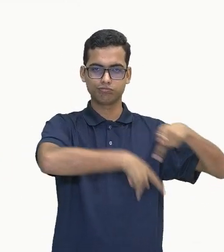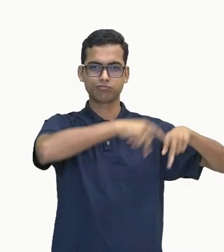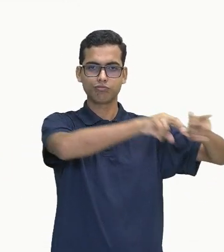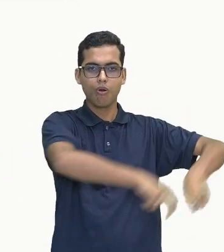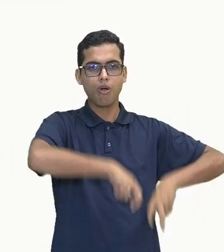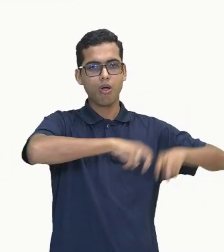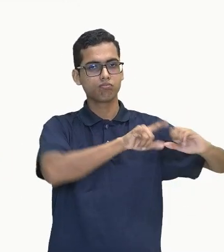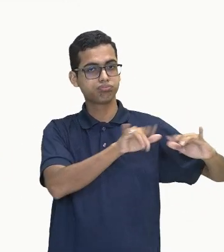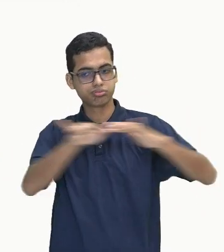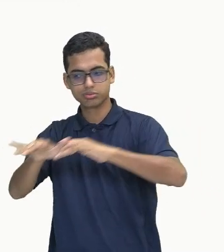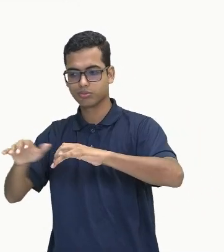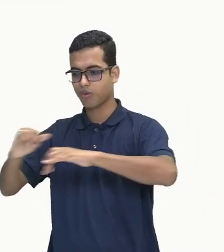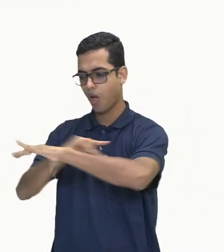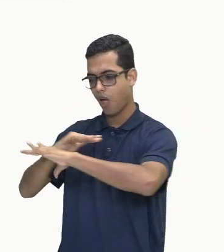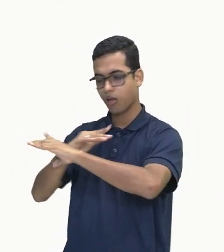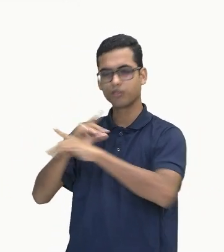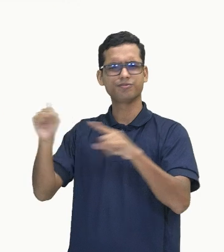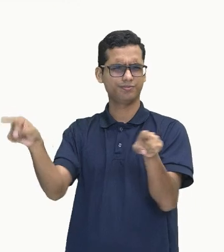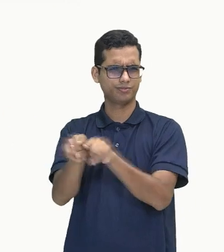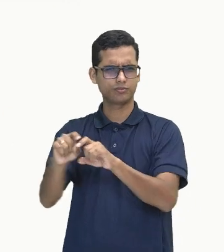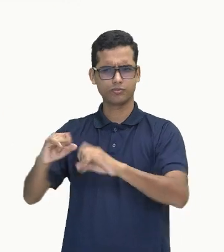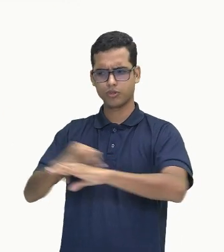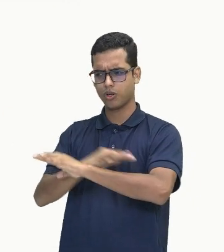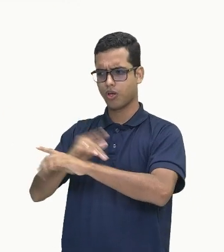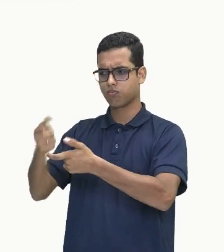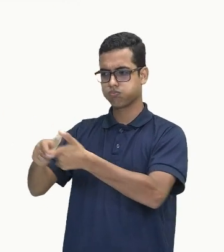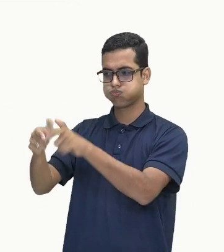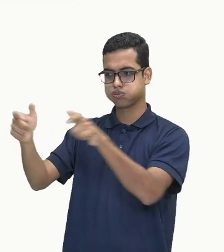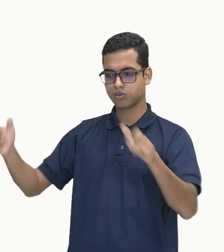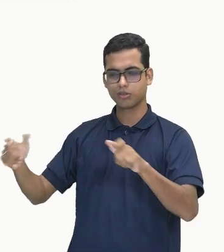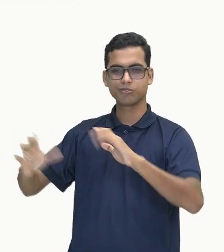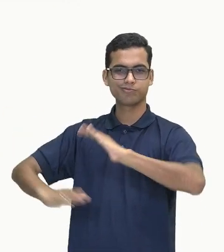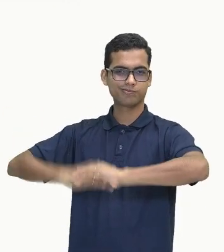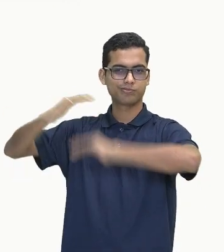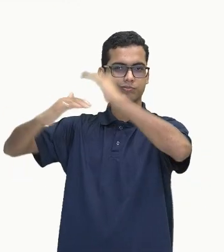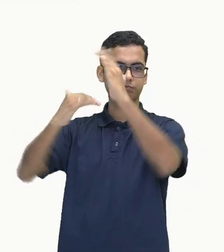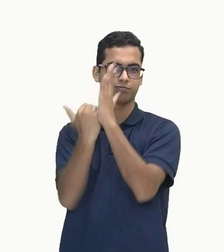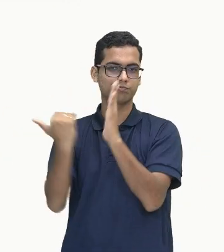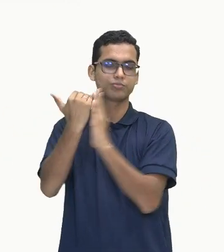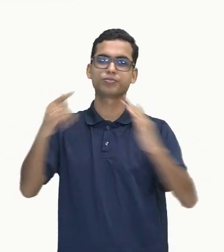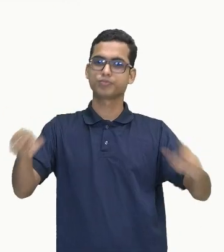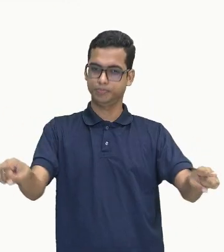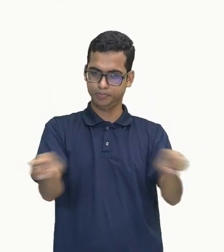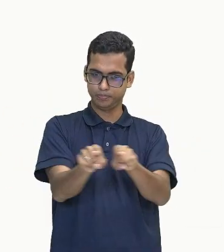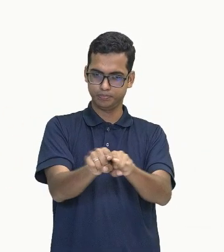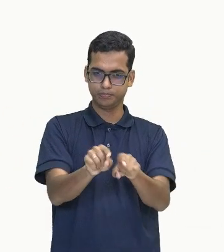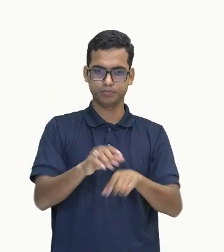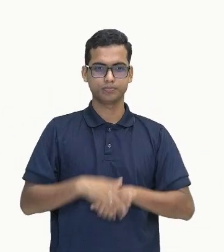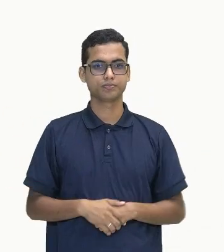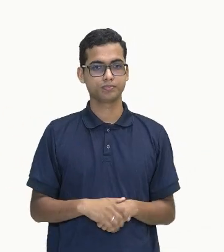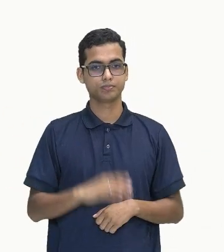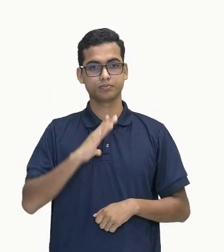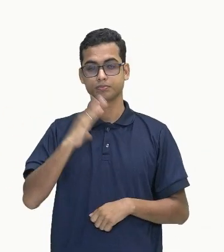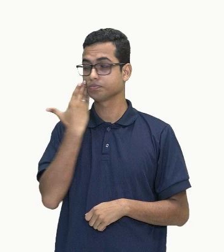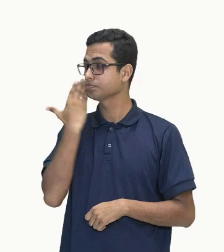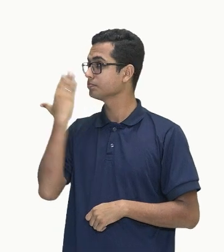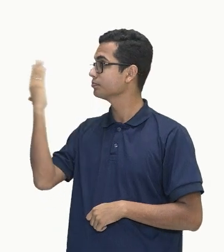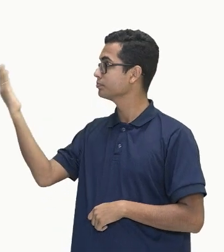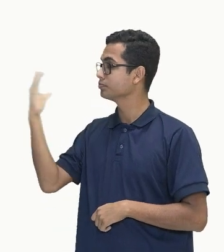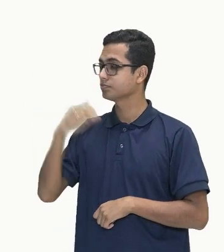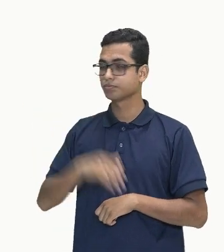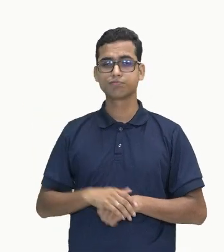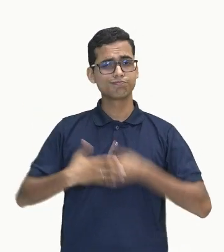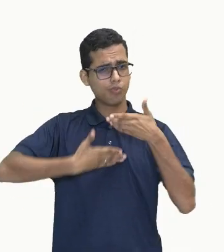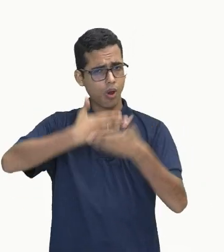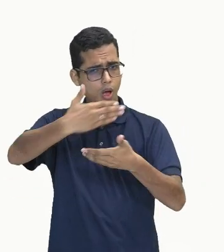observa também um processo de urbanização, certo? Aí nós temos o processo de urbanização, o crescimento populacional e o aumento